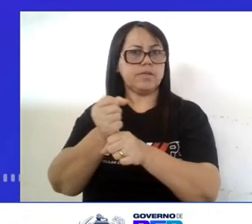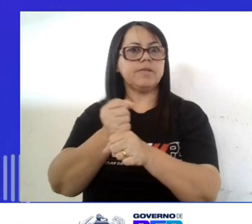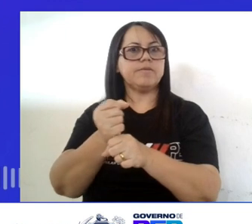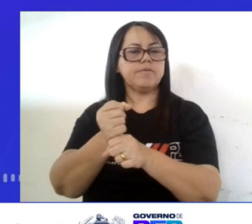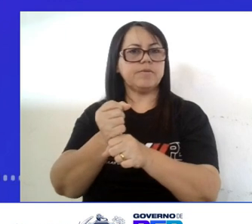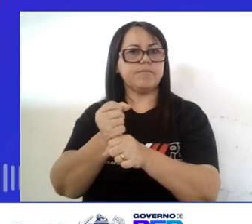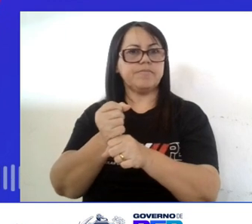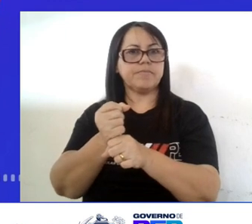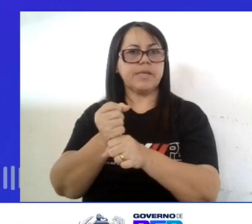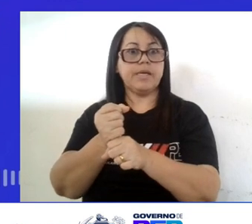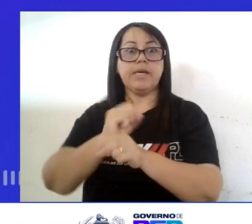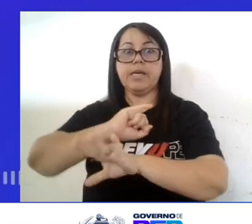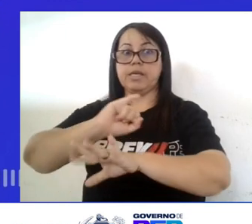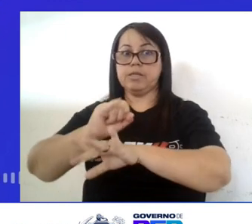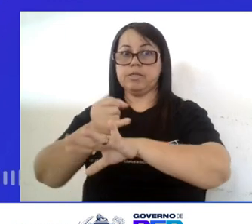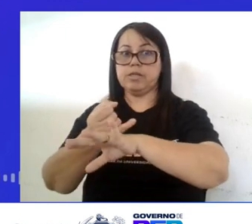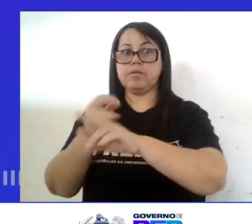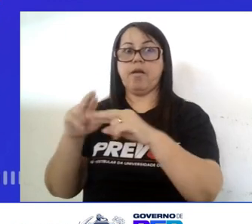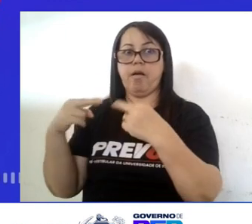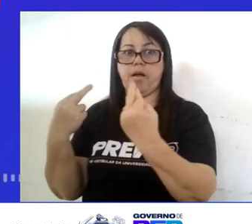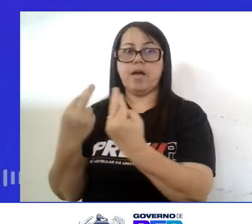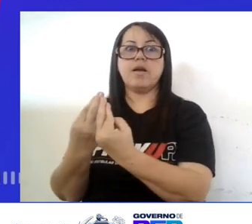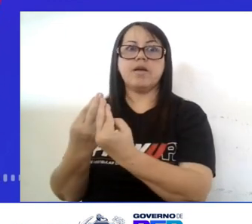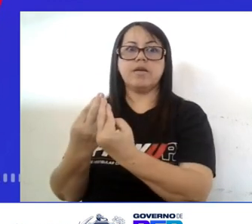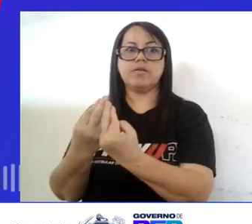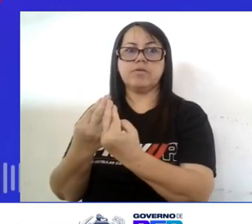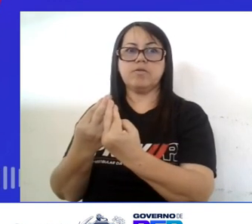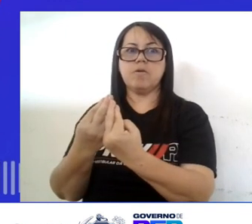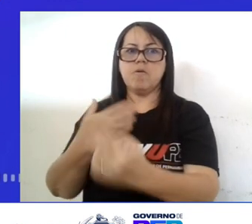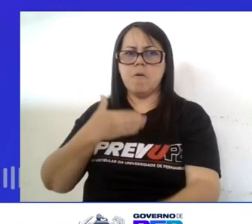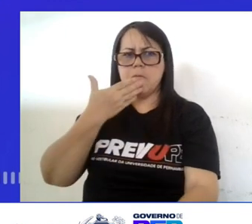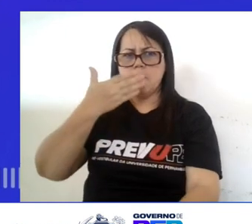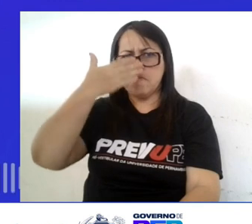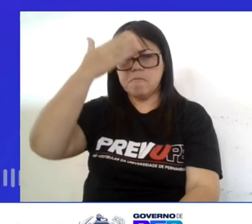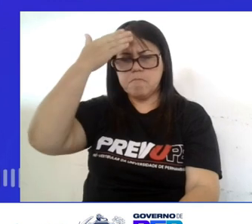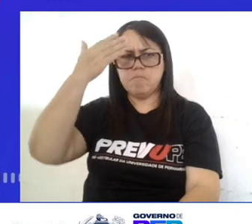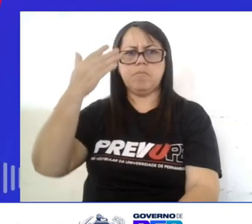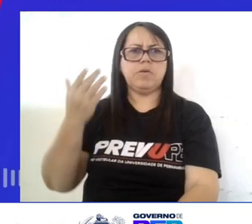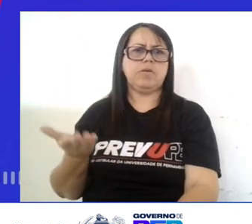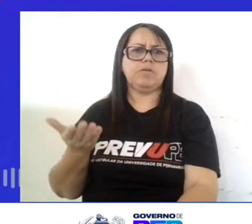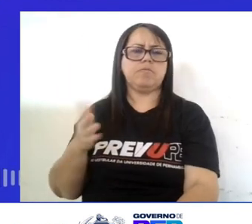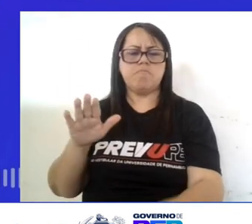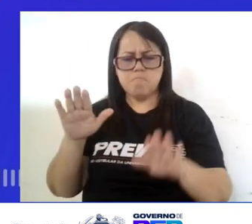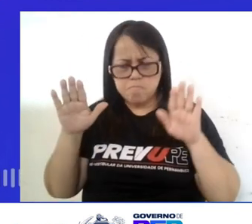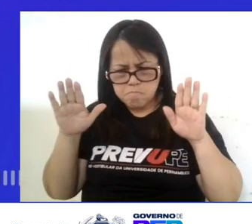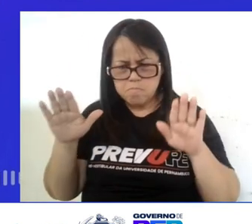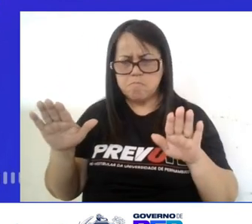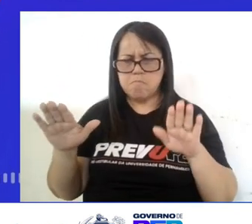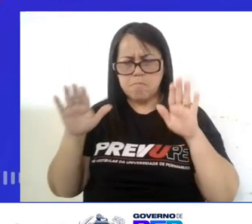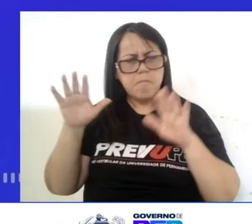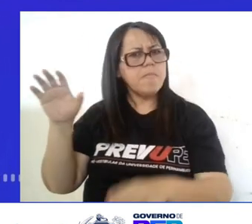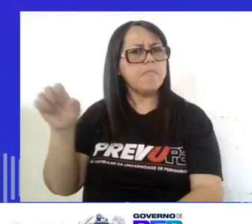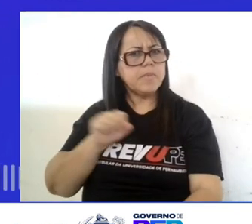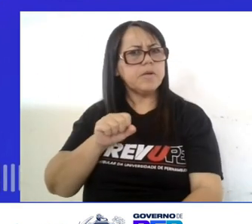de Jerusalém retornou ao poder dos muçulmanos em 187 sob o